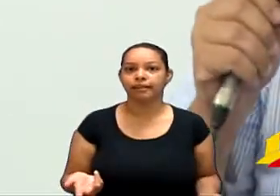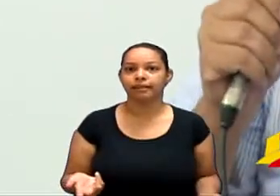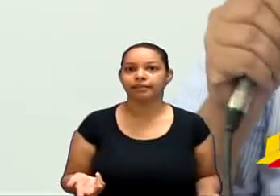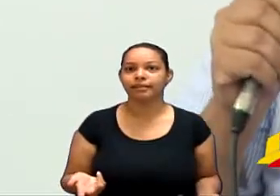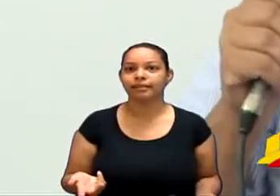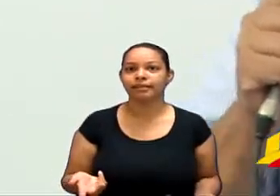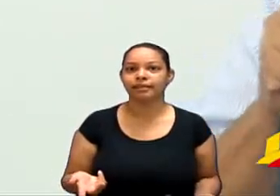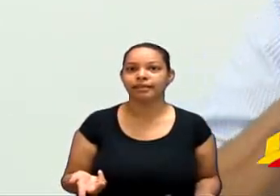não é não